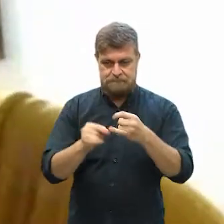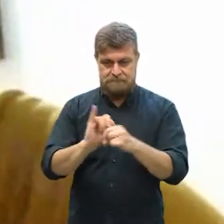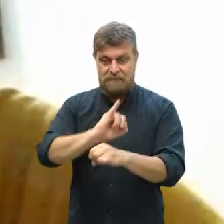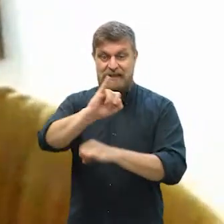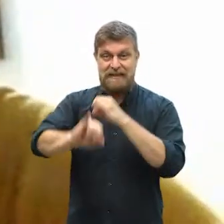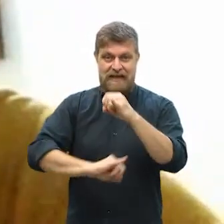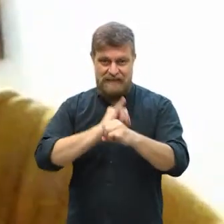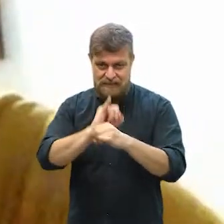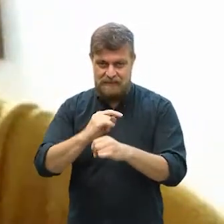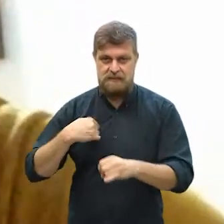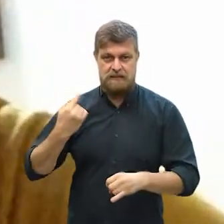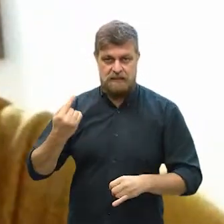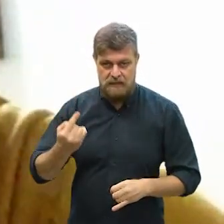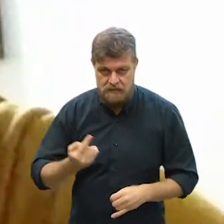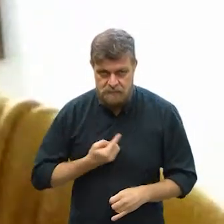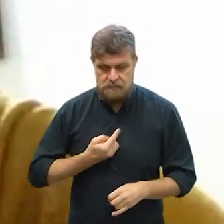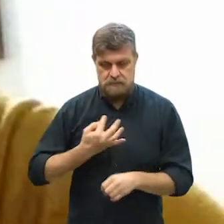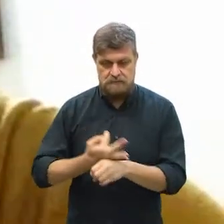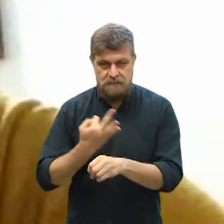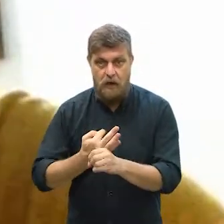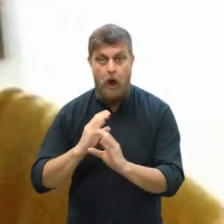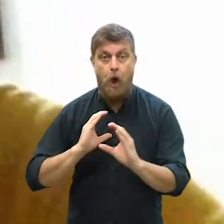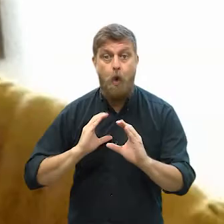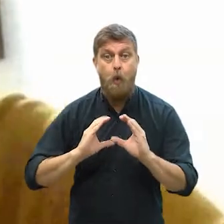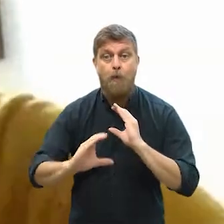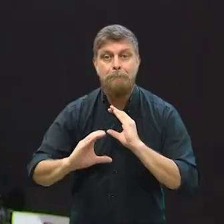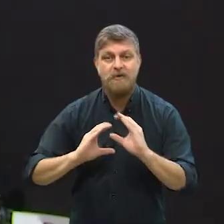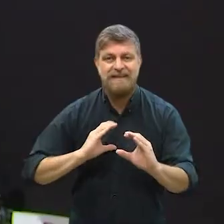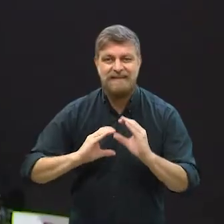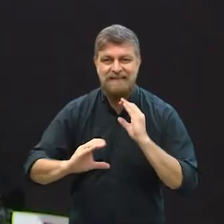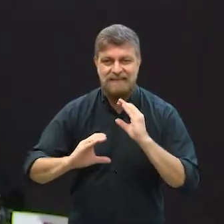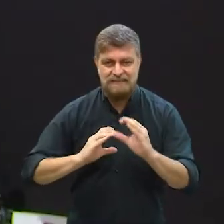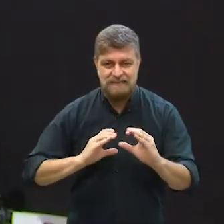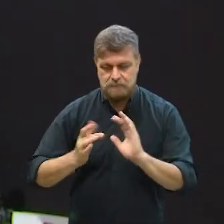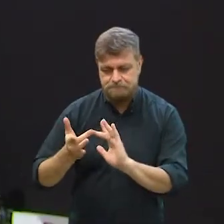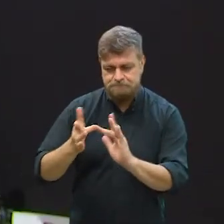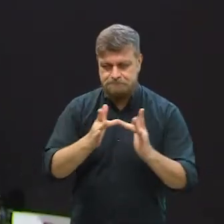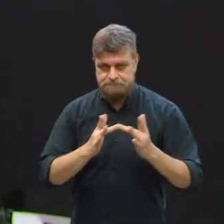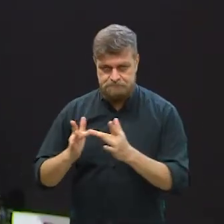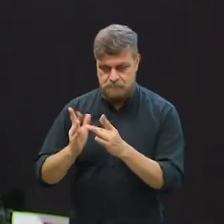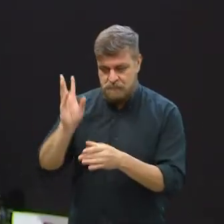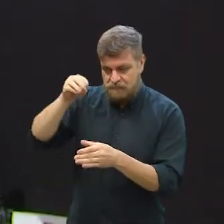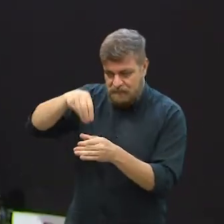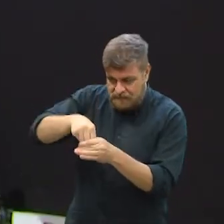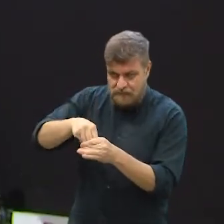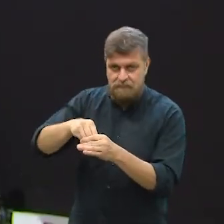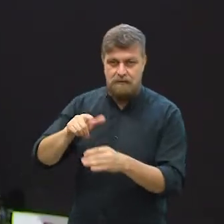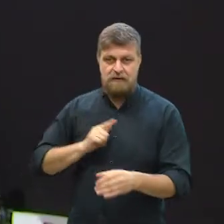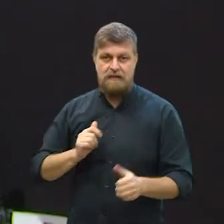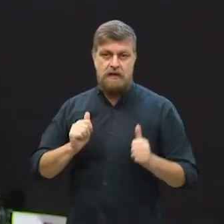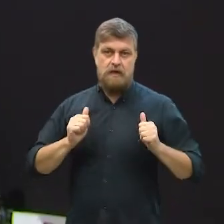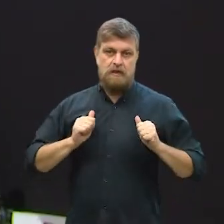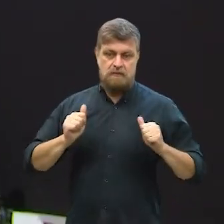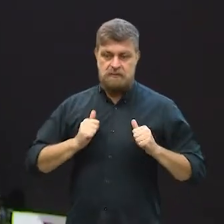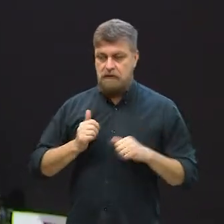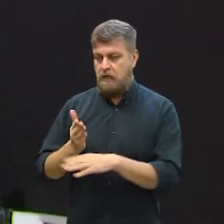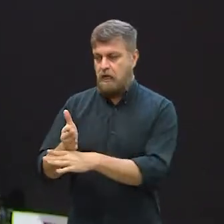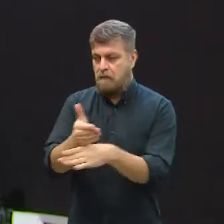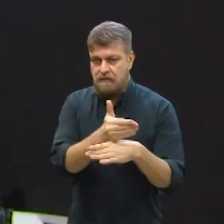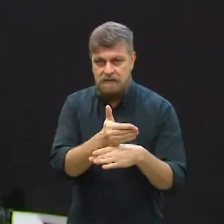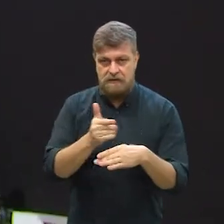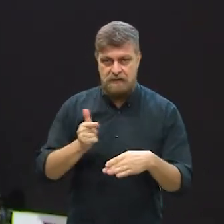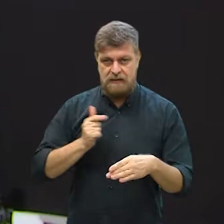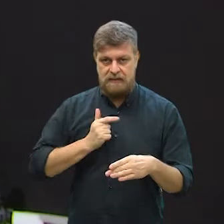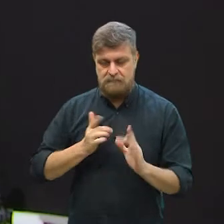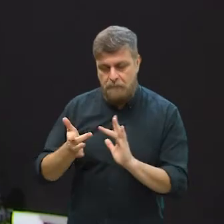que isso funcionasse, a gente investiu muito em comunicação. Né? Então, tipo, comunicação interna mesmo, para que as coisas não ficassem perdidas e as pontas fossem